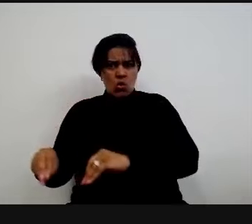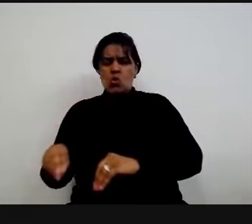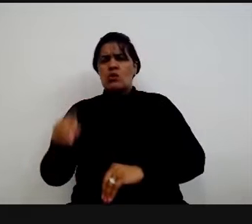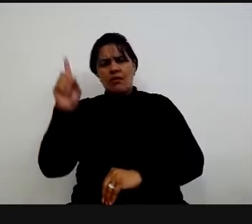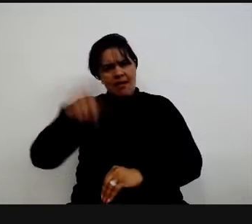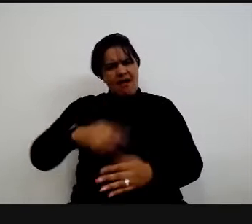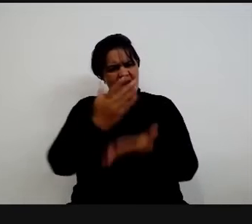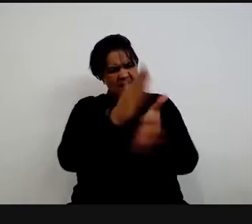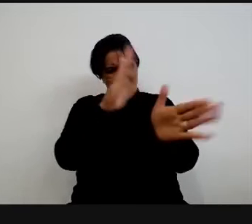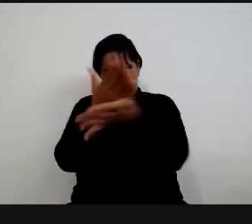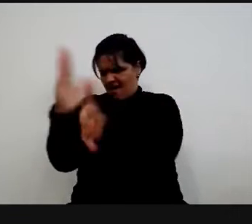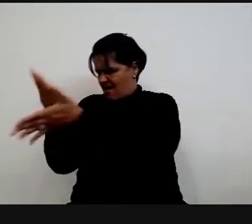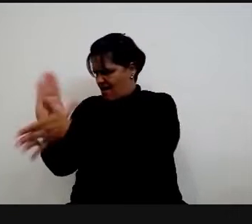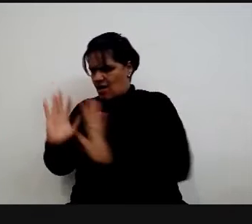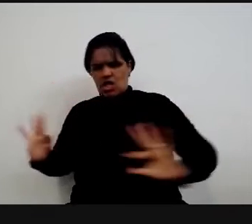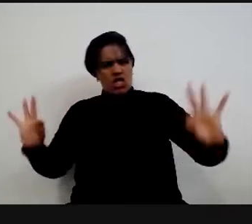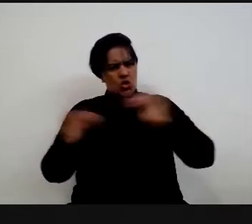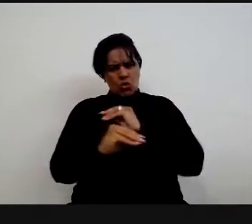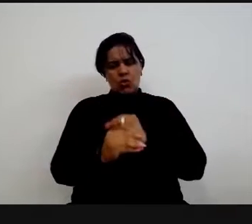escola que tem por aí afora.